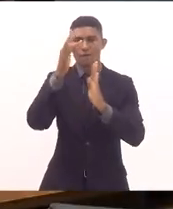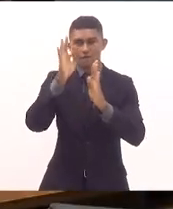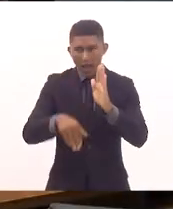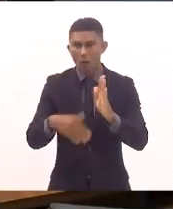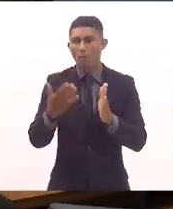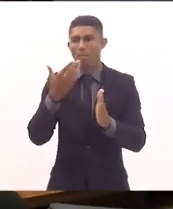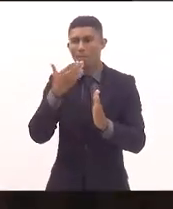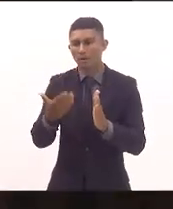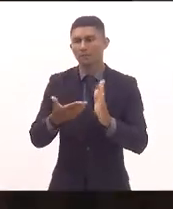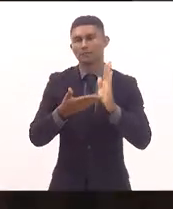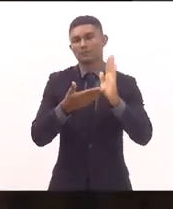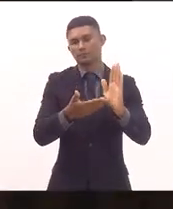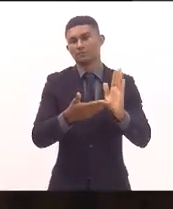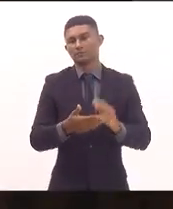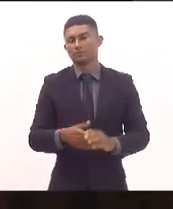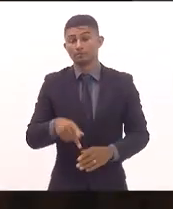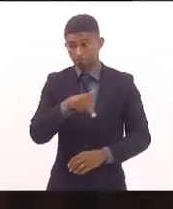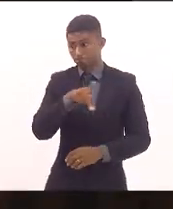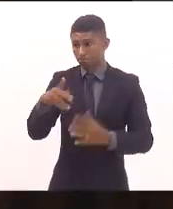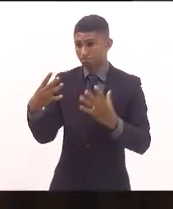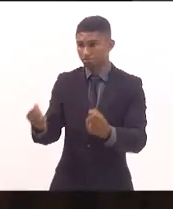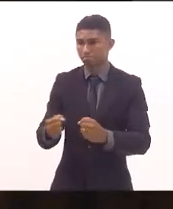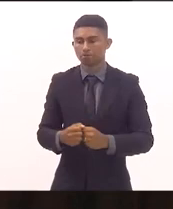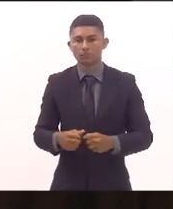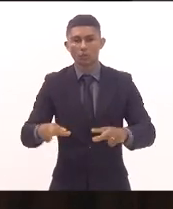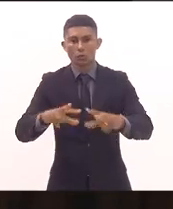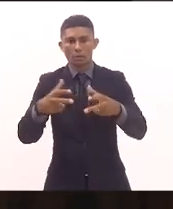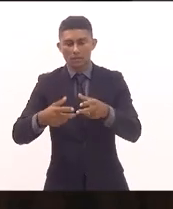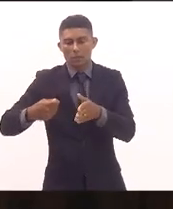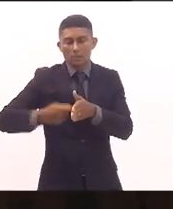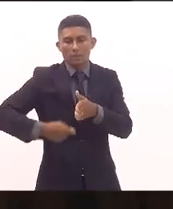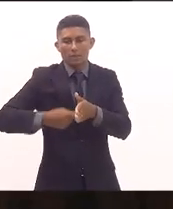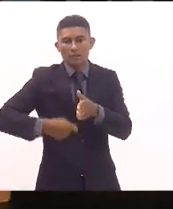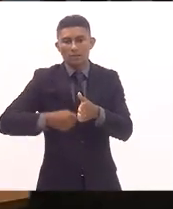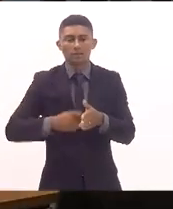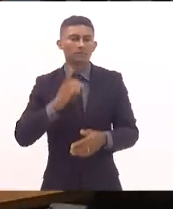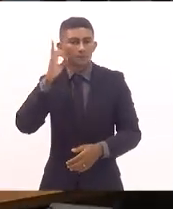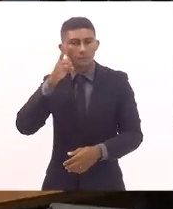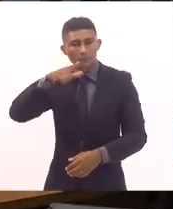a presidência defere. Pela Comissão de Tributação, deputado Luiz Paulo.